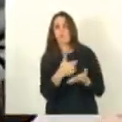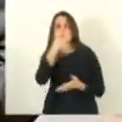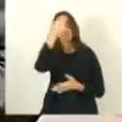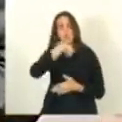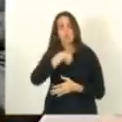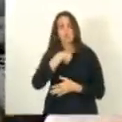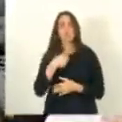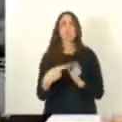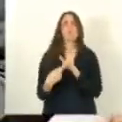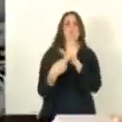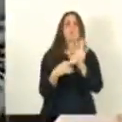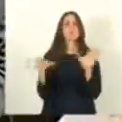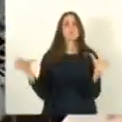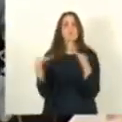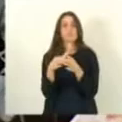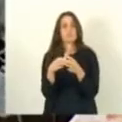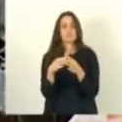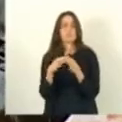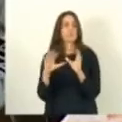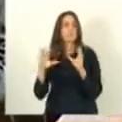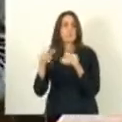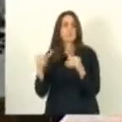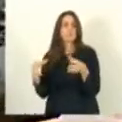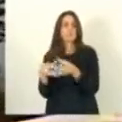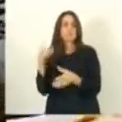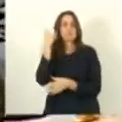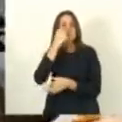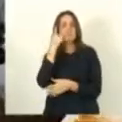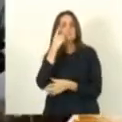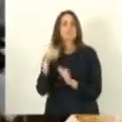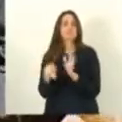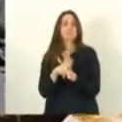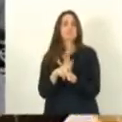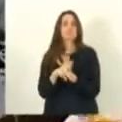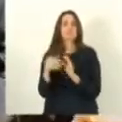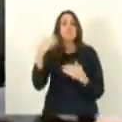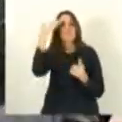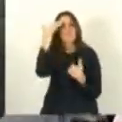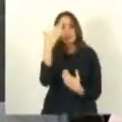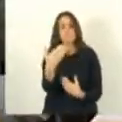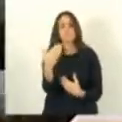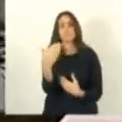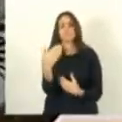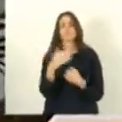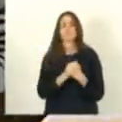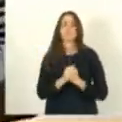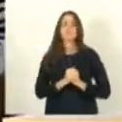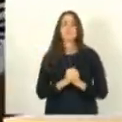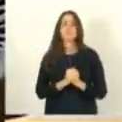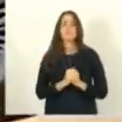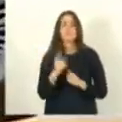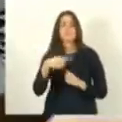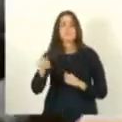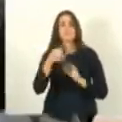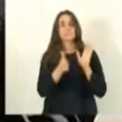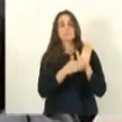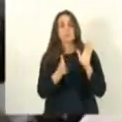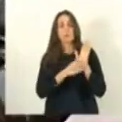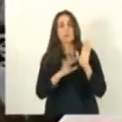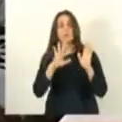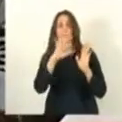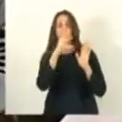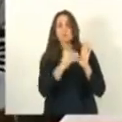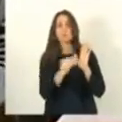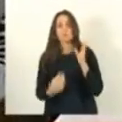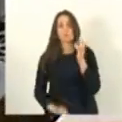deputado Torino Marques, deputado Carlos Von, né, e deputado Luciano Machado. Então, essas indicações são todas